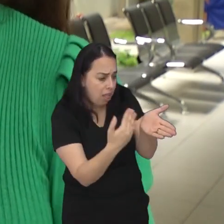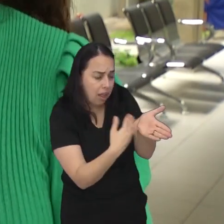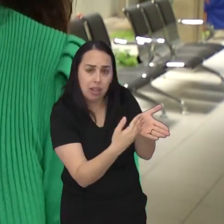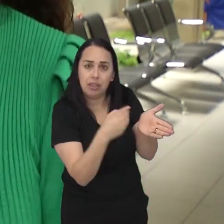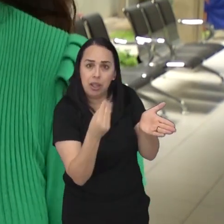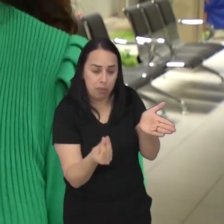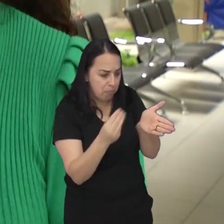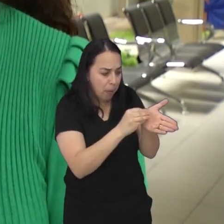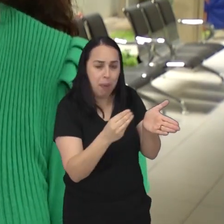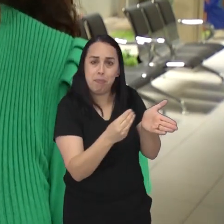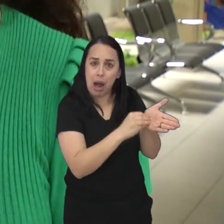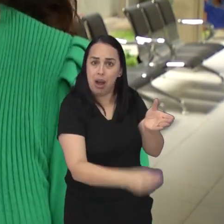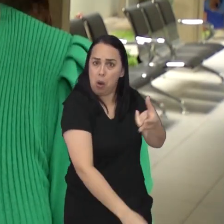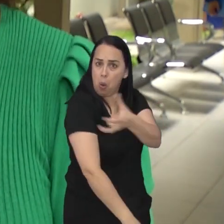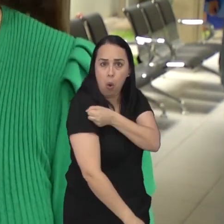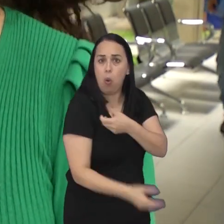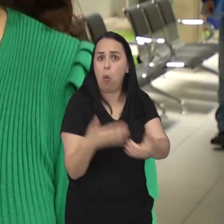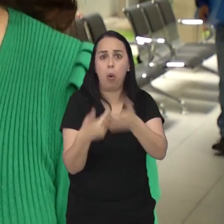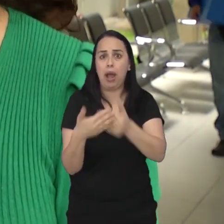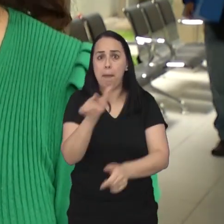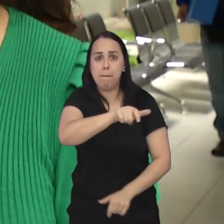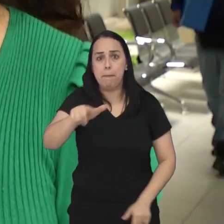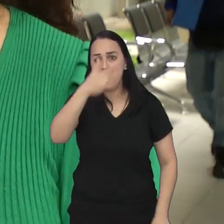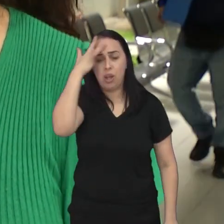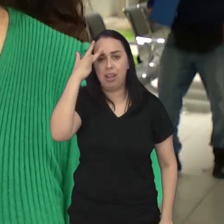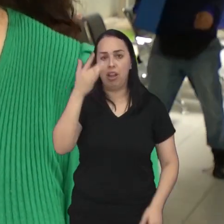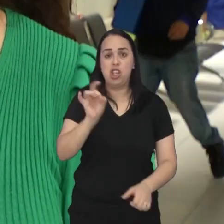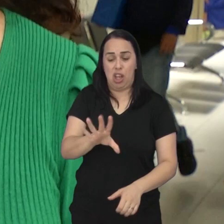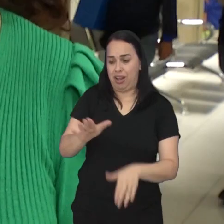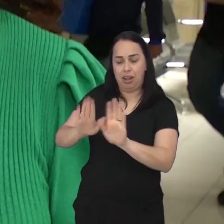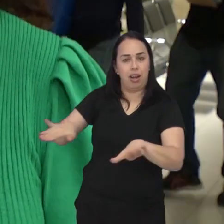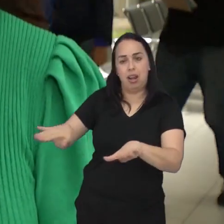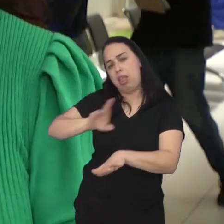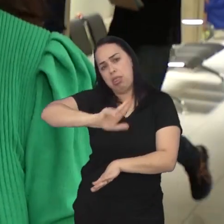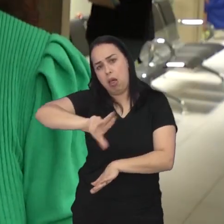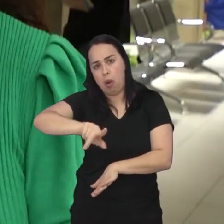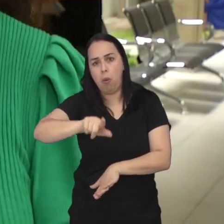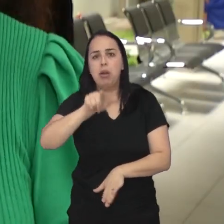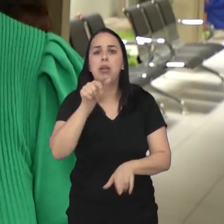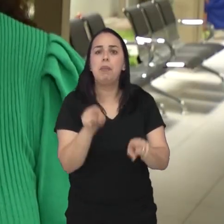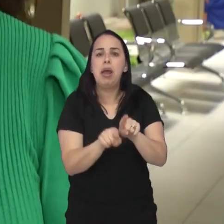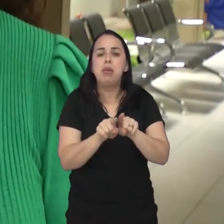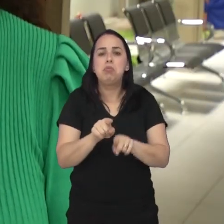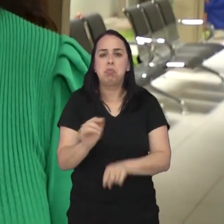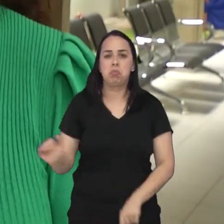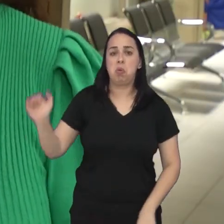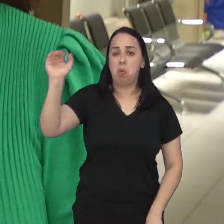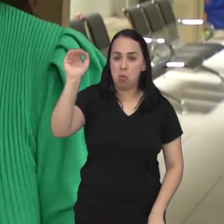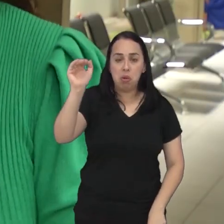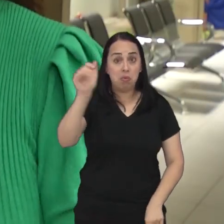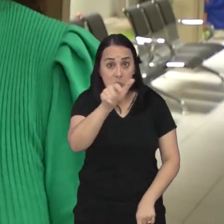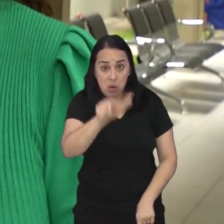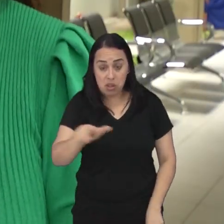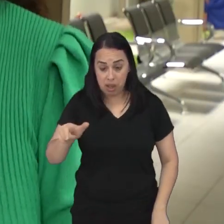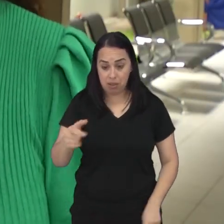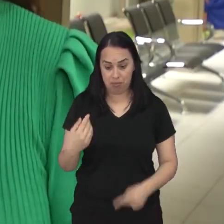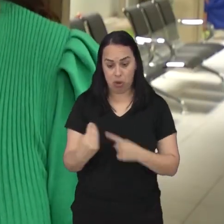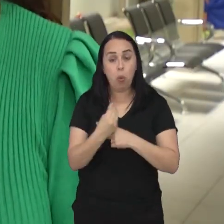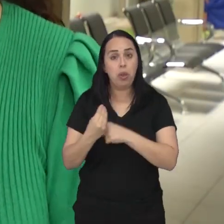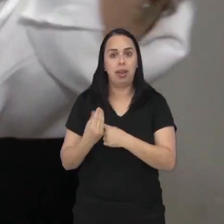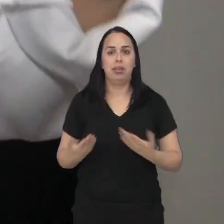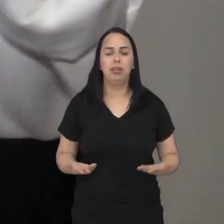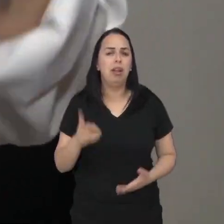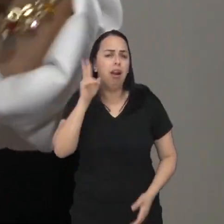carteira, atualiza a sua carteira vacinal, isso qualquer pessoa, não precisa ser a criança, né, não precisa se preocupar só com a criança, se preocupe com você